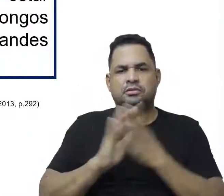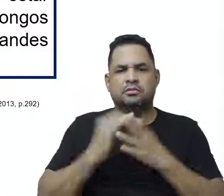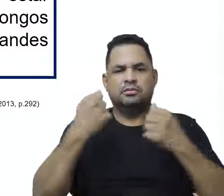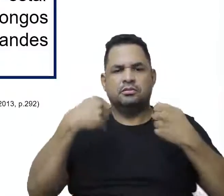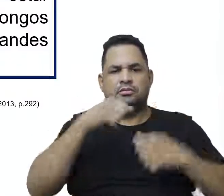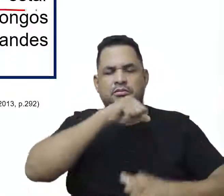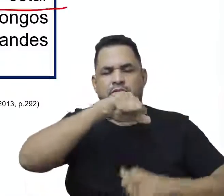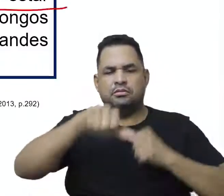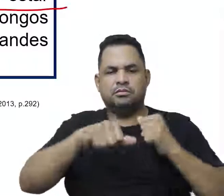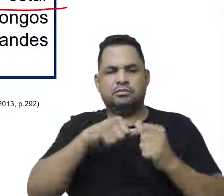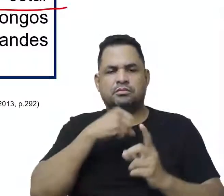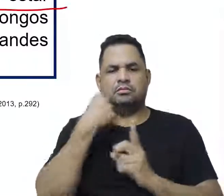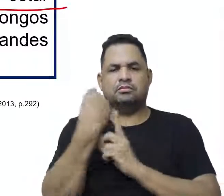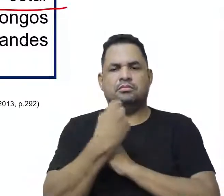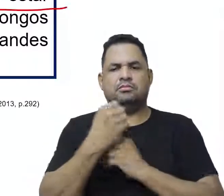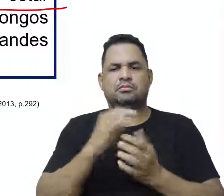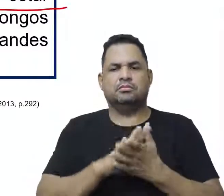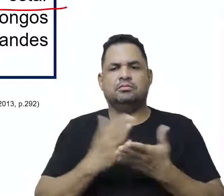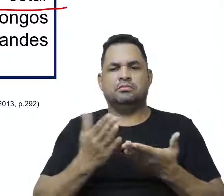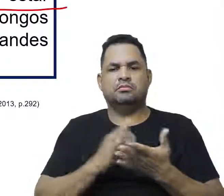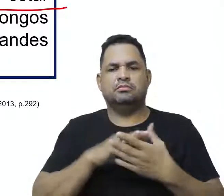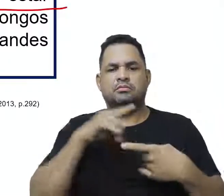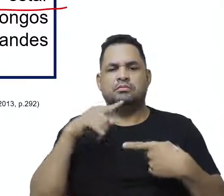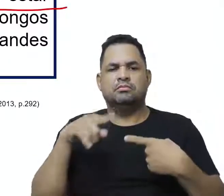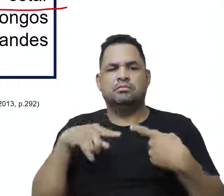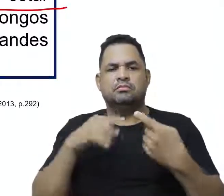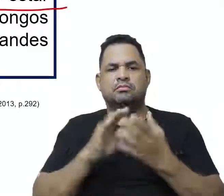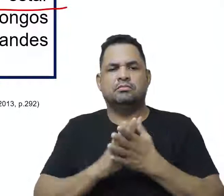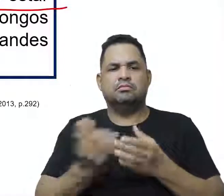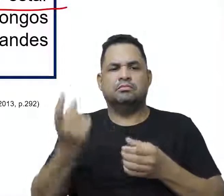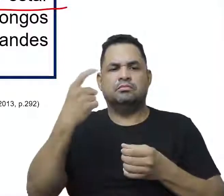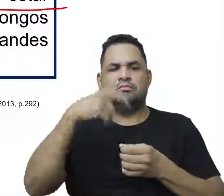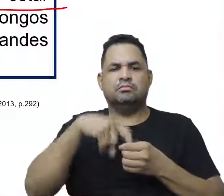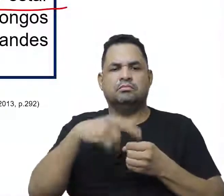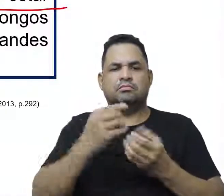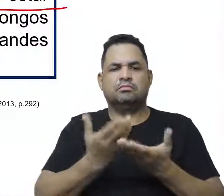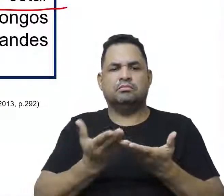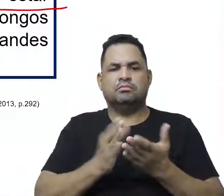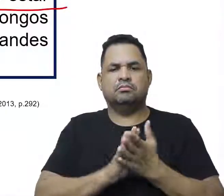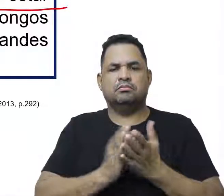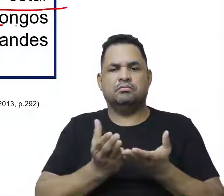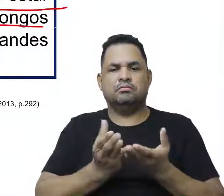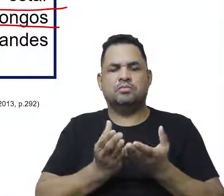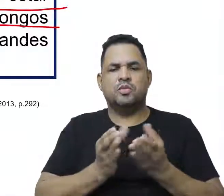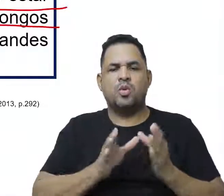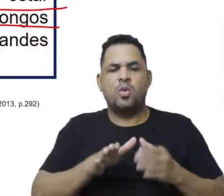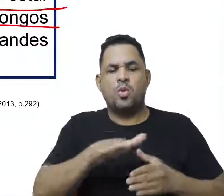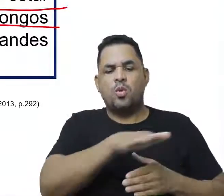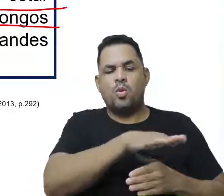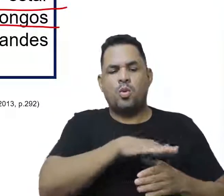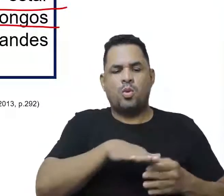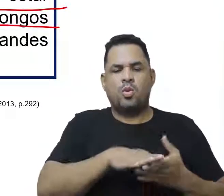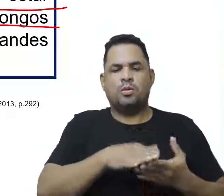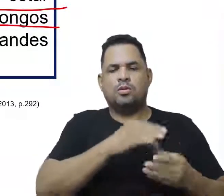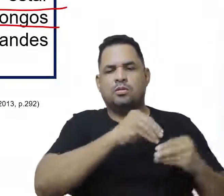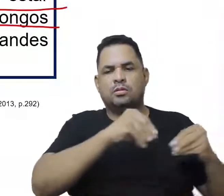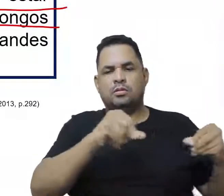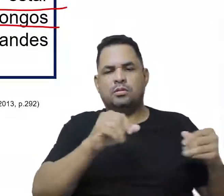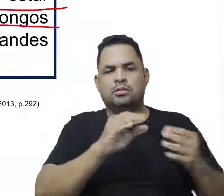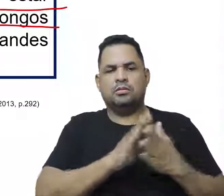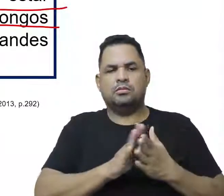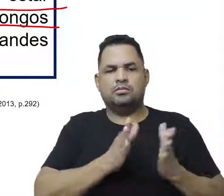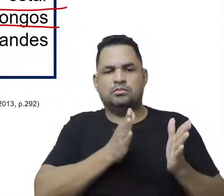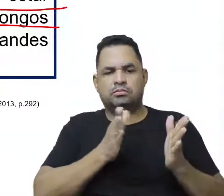permitiram a mudança social apesar da sua perspectiva está voltada para grandes unidades territoriais